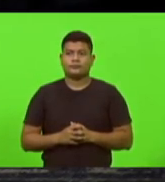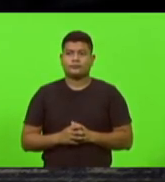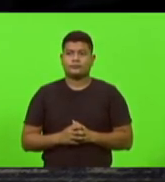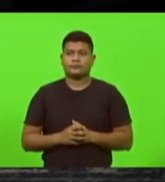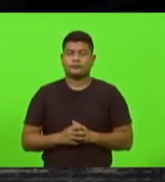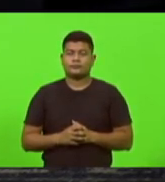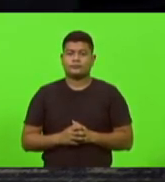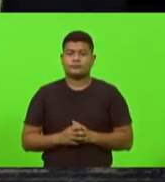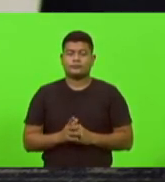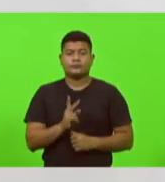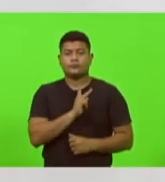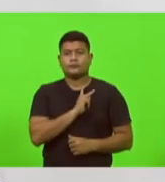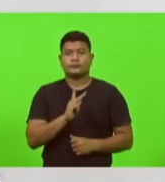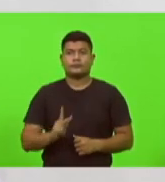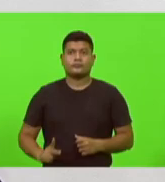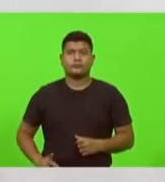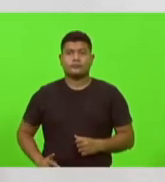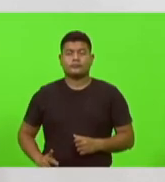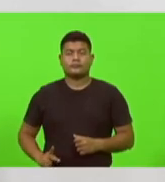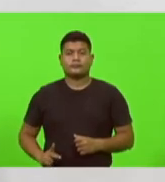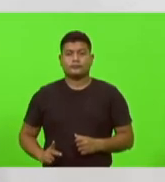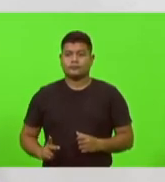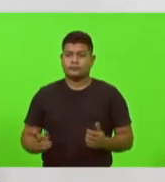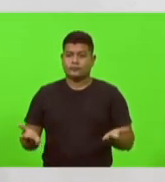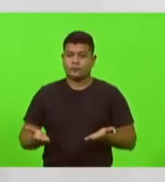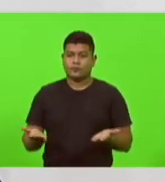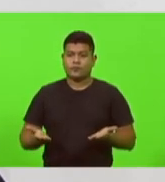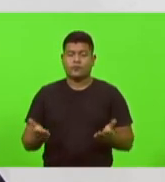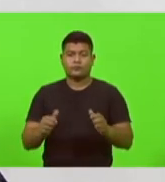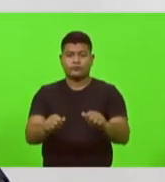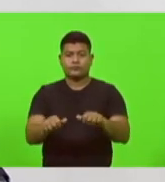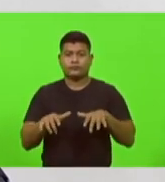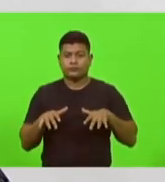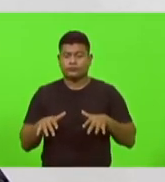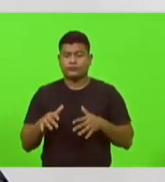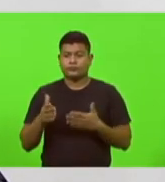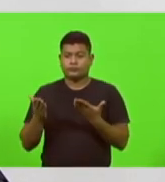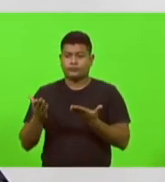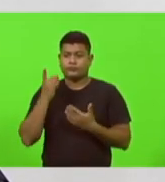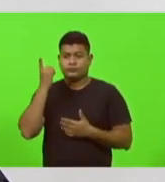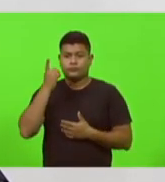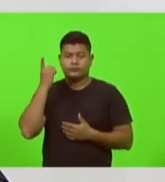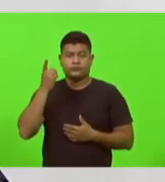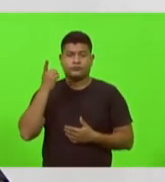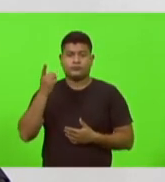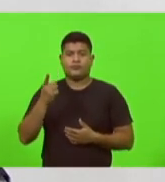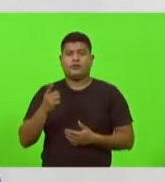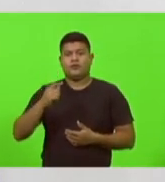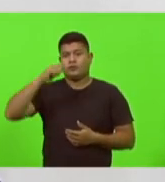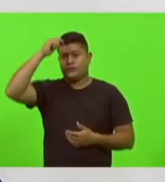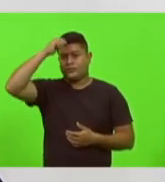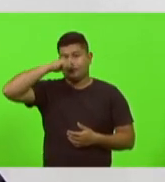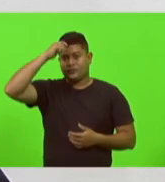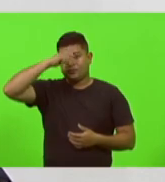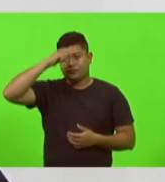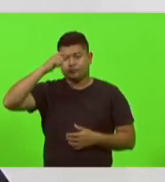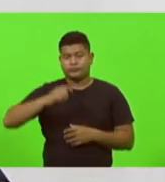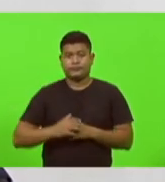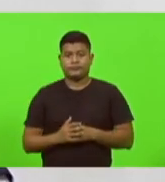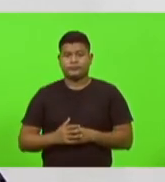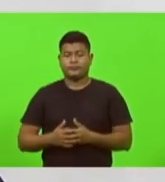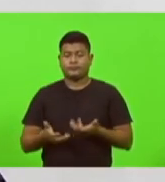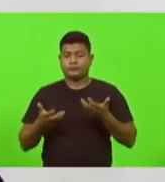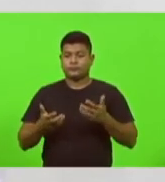Senhor presidente desta sessão, deputado Maurício Crudillac, quero inicialmente